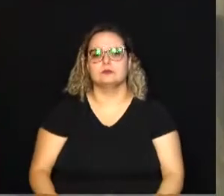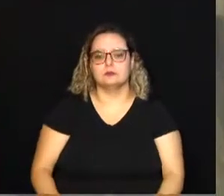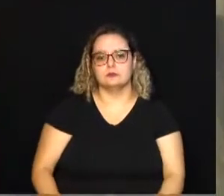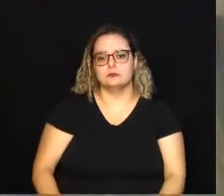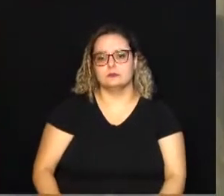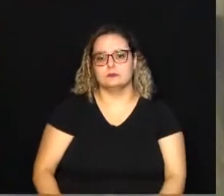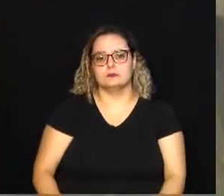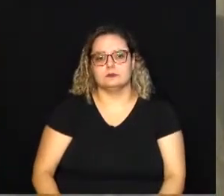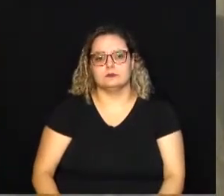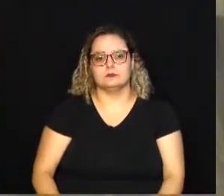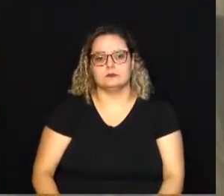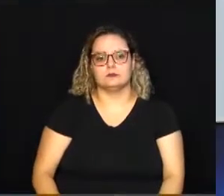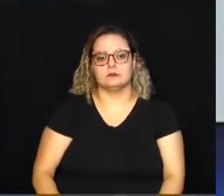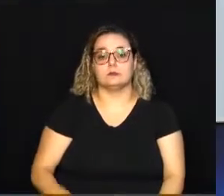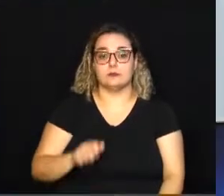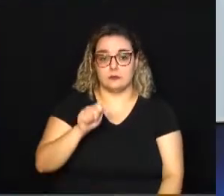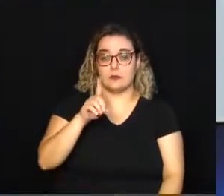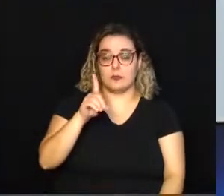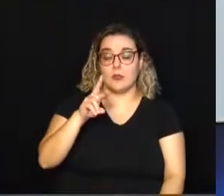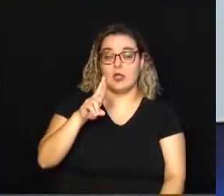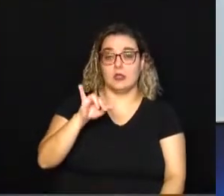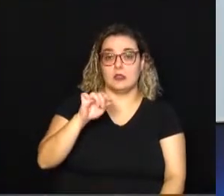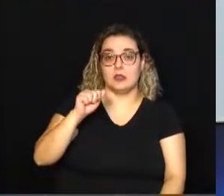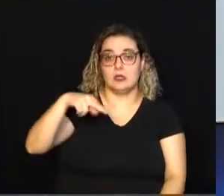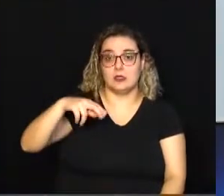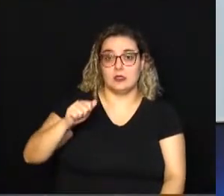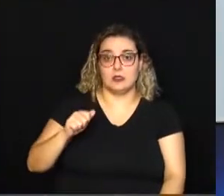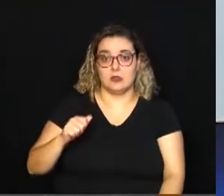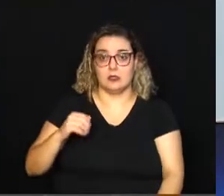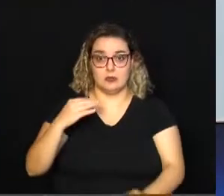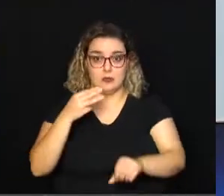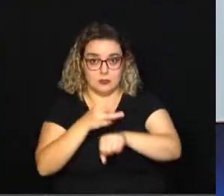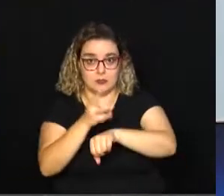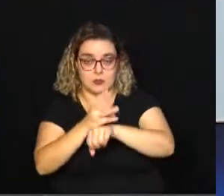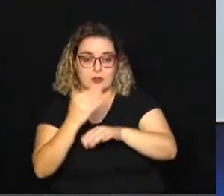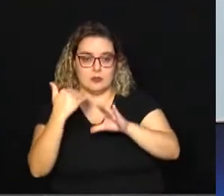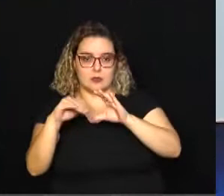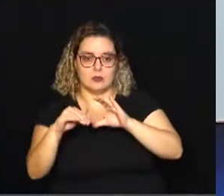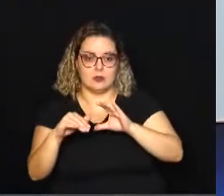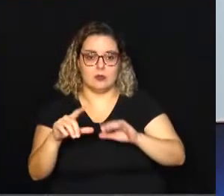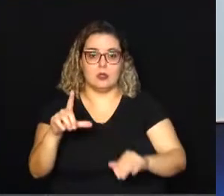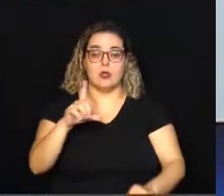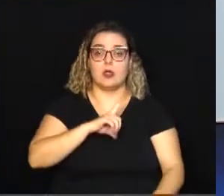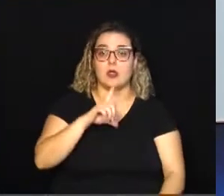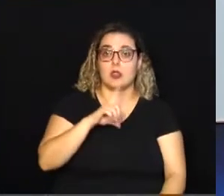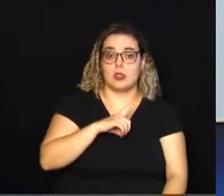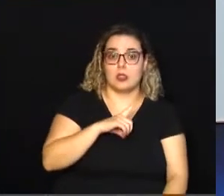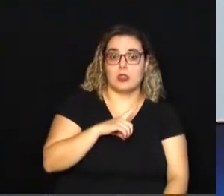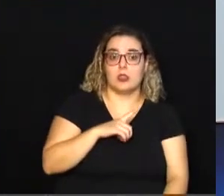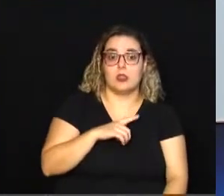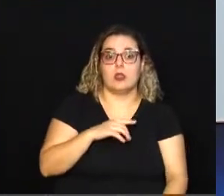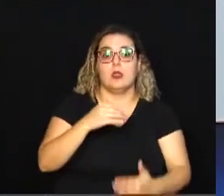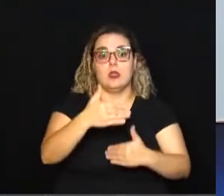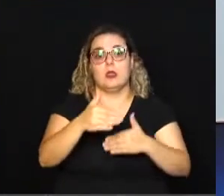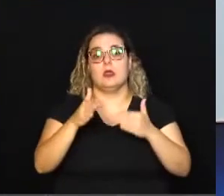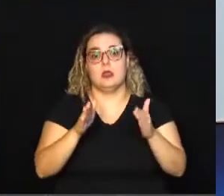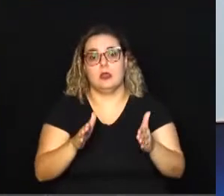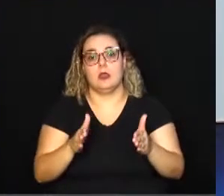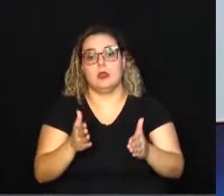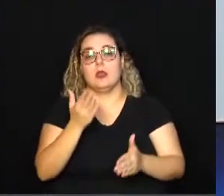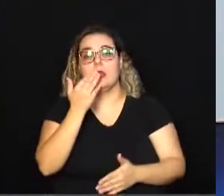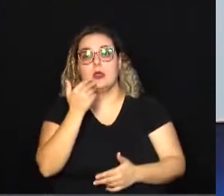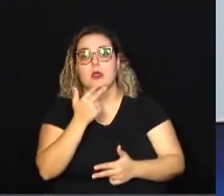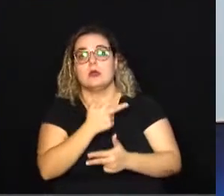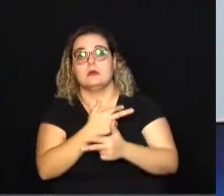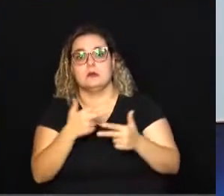Adriana Neves pergunta através do número do nosso WhatsApp se ainda está havendo fornecimento de cestas básicas para as famílias